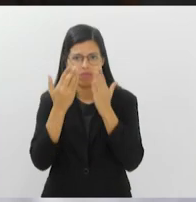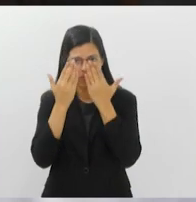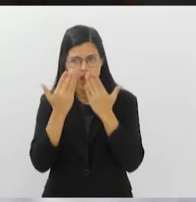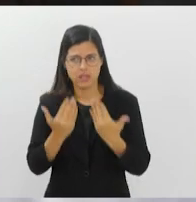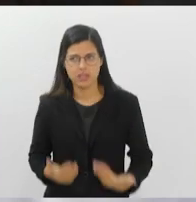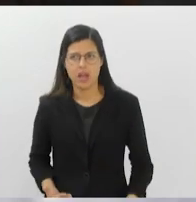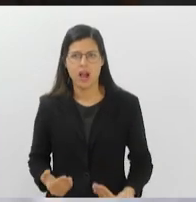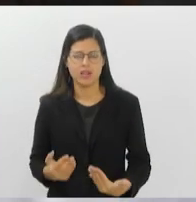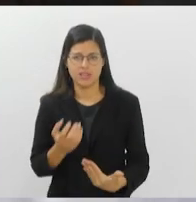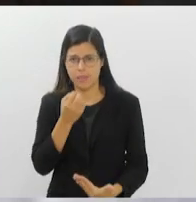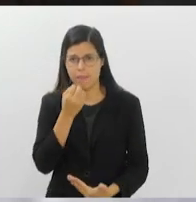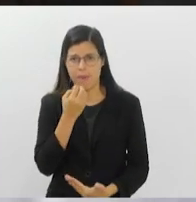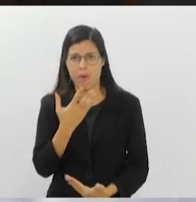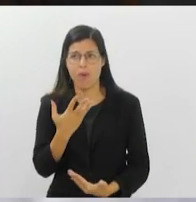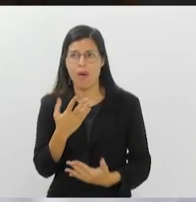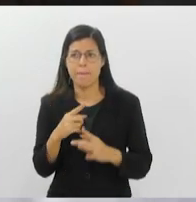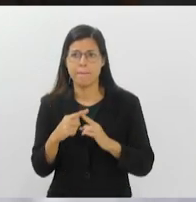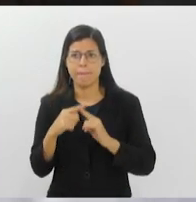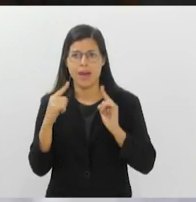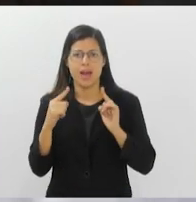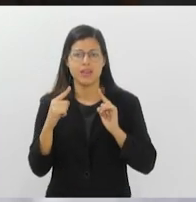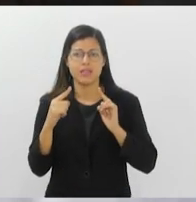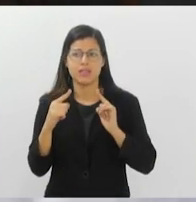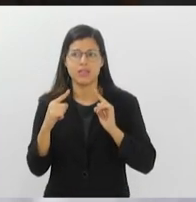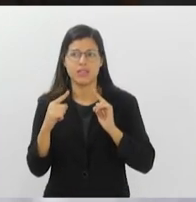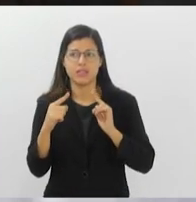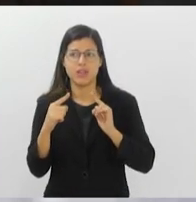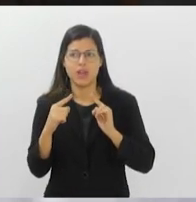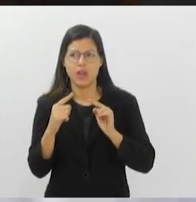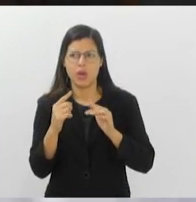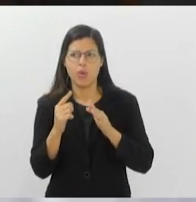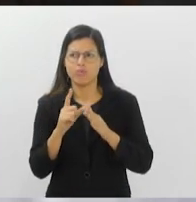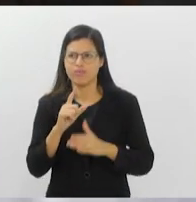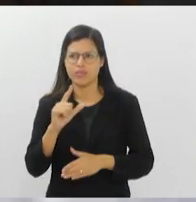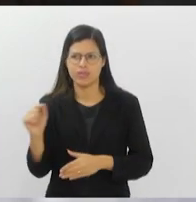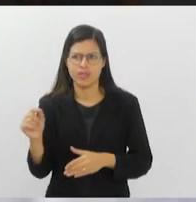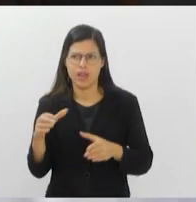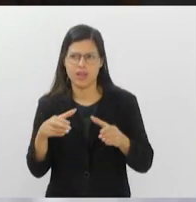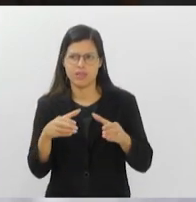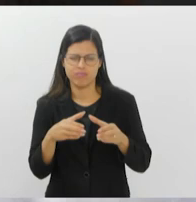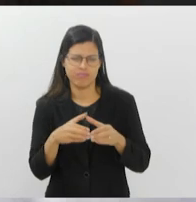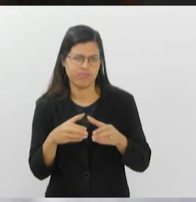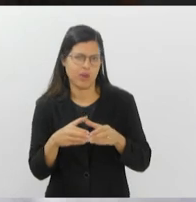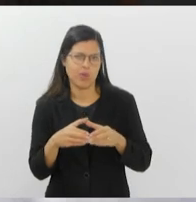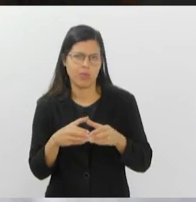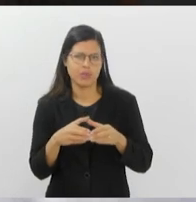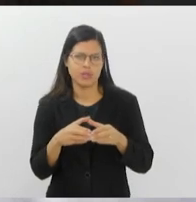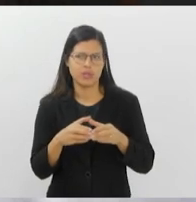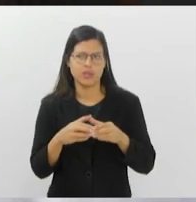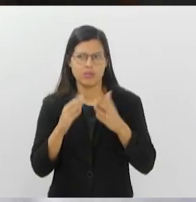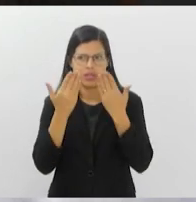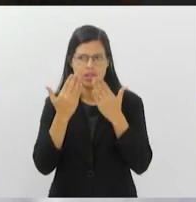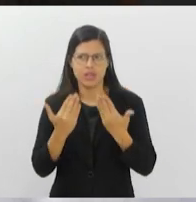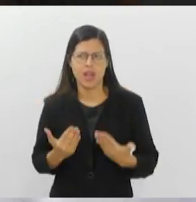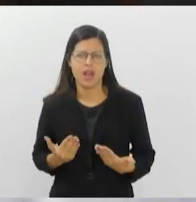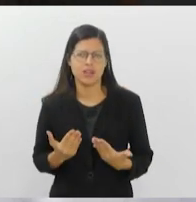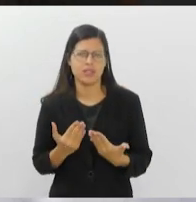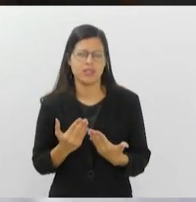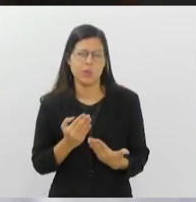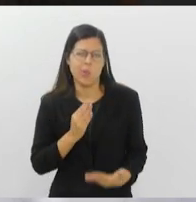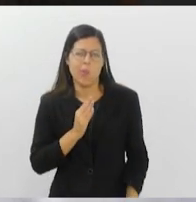sido muito criteriosos, eu confesso que eu saí da organização dessa edição do prêmio com o coração um pouco